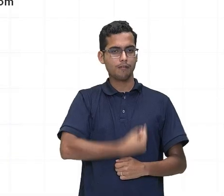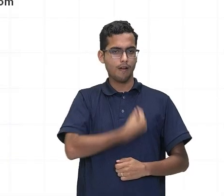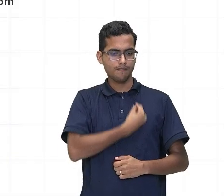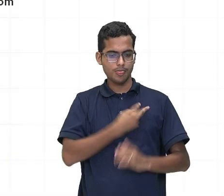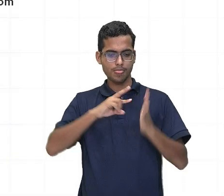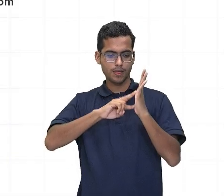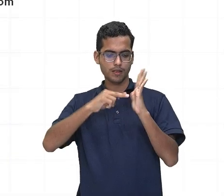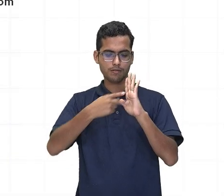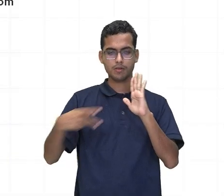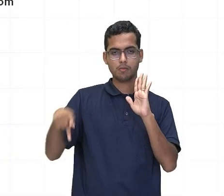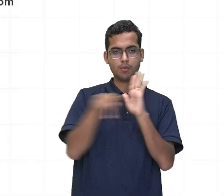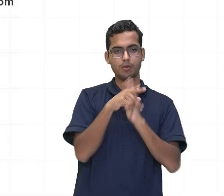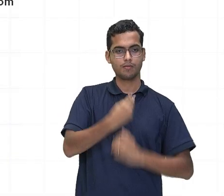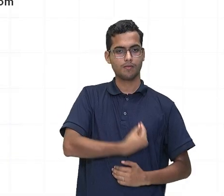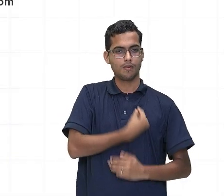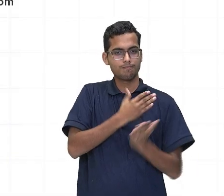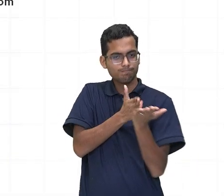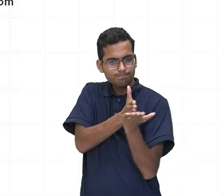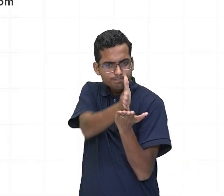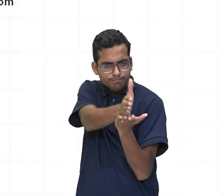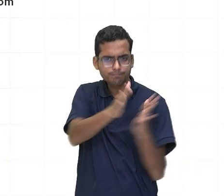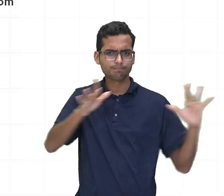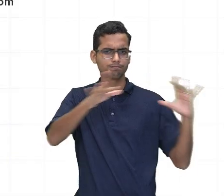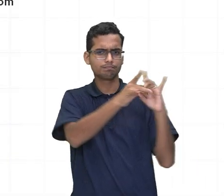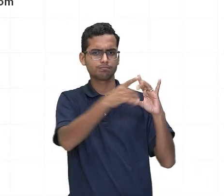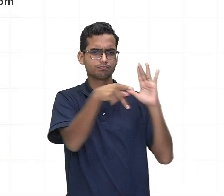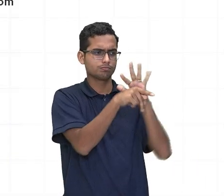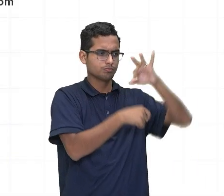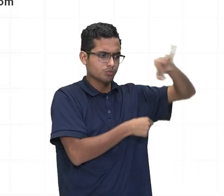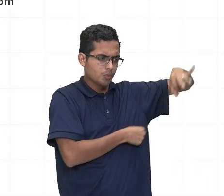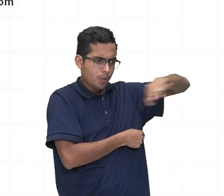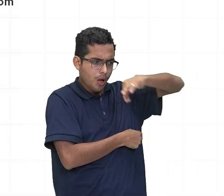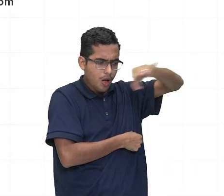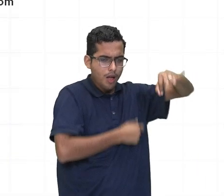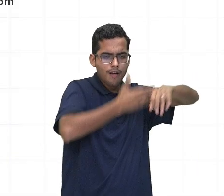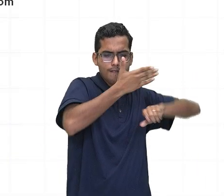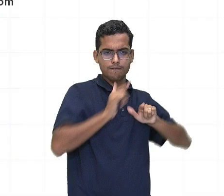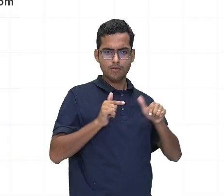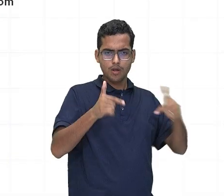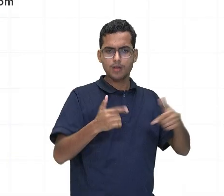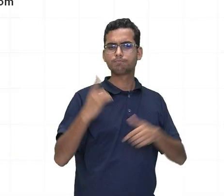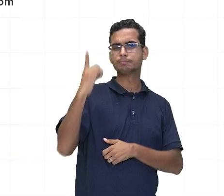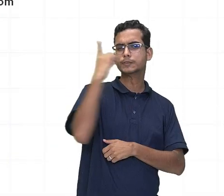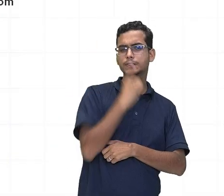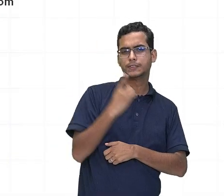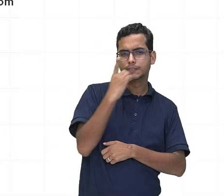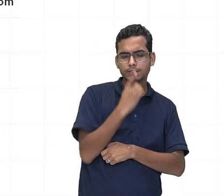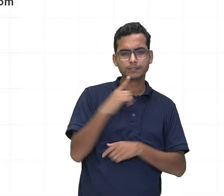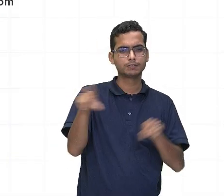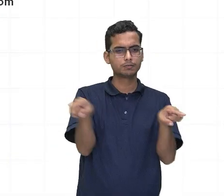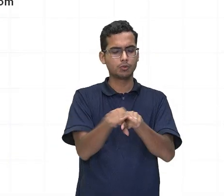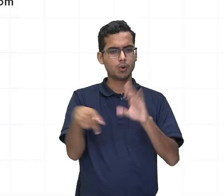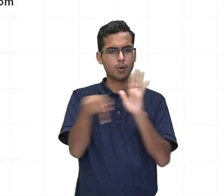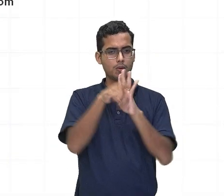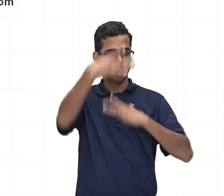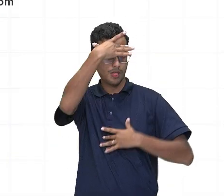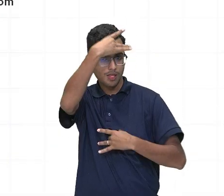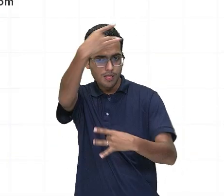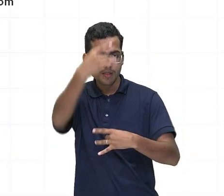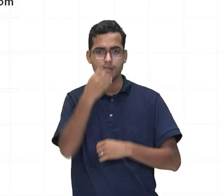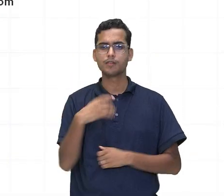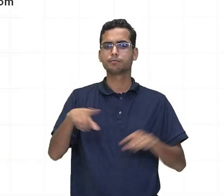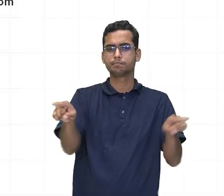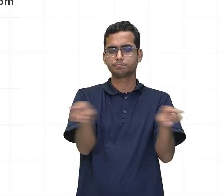conexão com o sagrado, integrando práticas cotidianas que alimentam o bem-estar, a fé e o bem-estar.